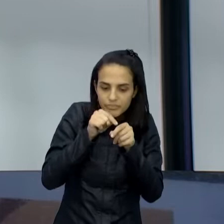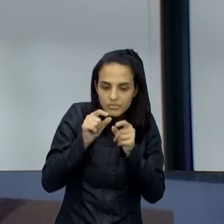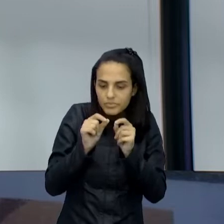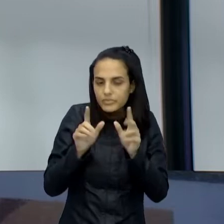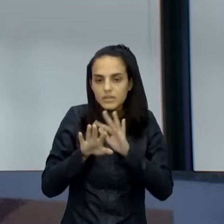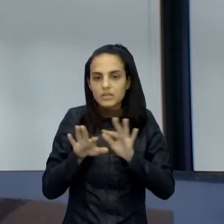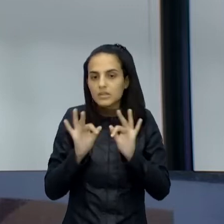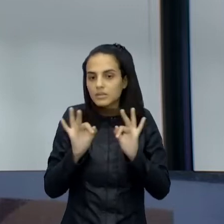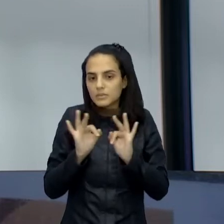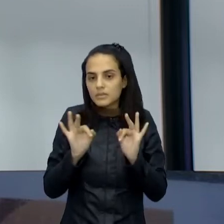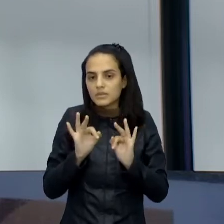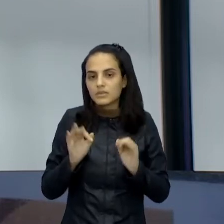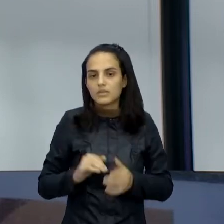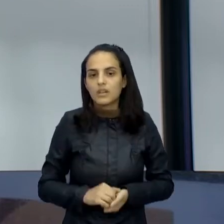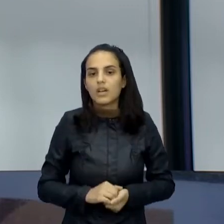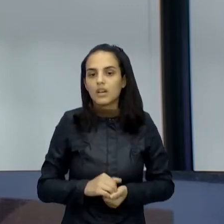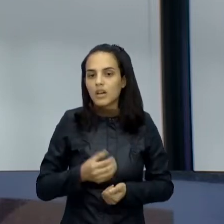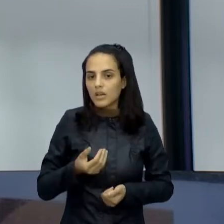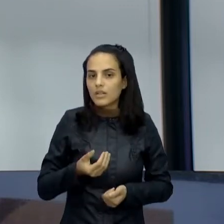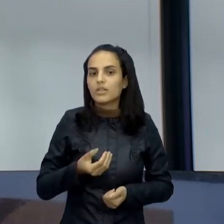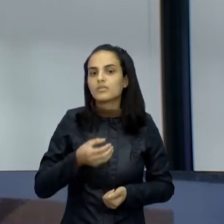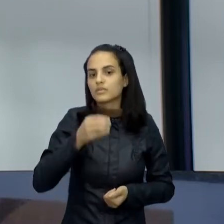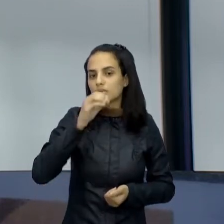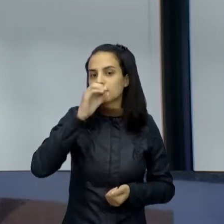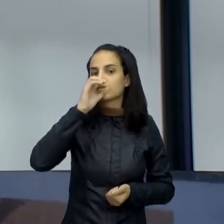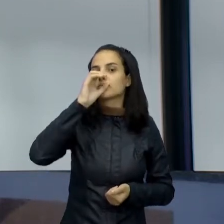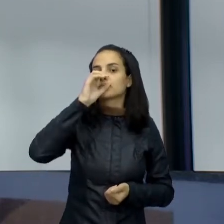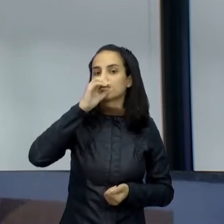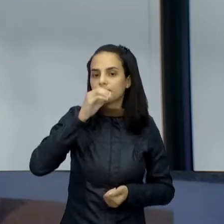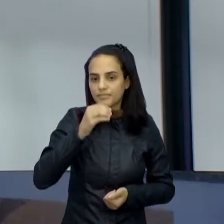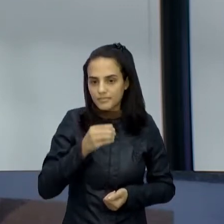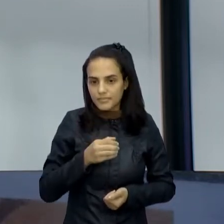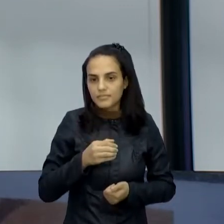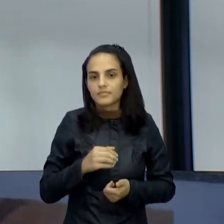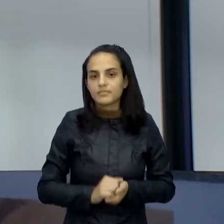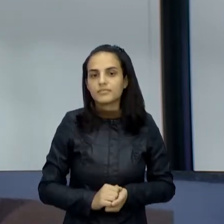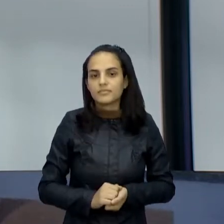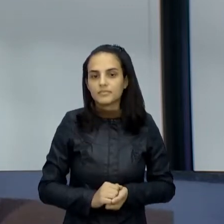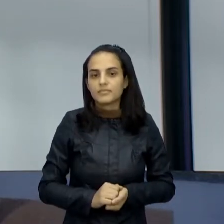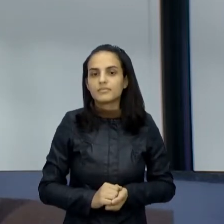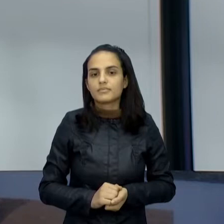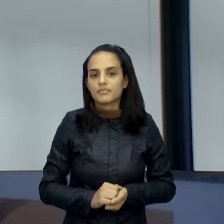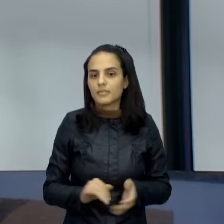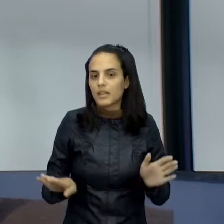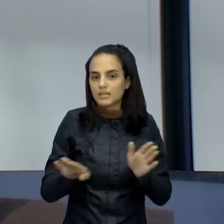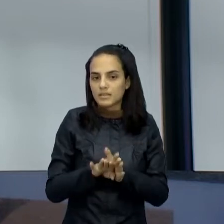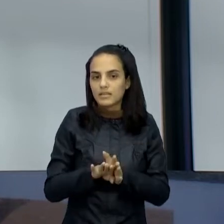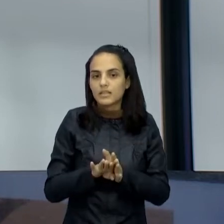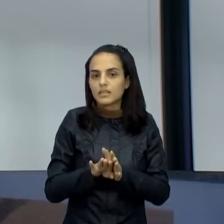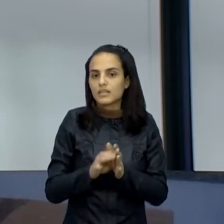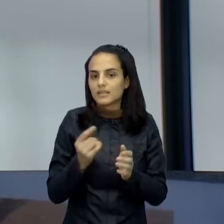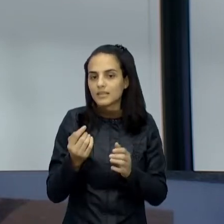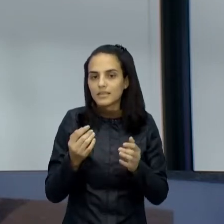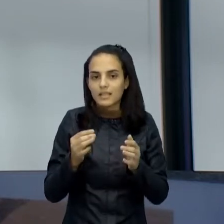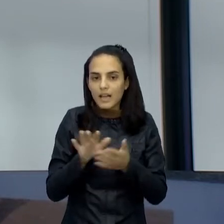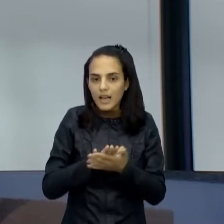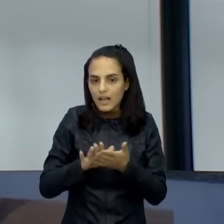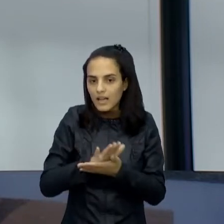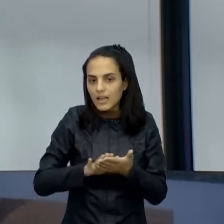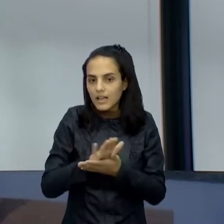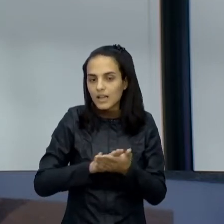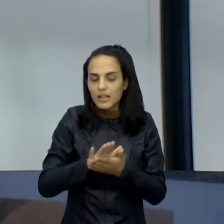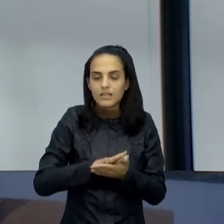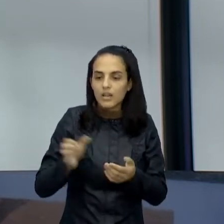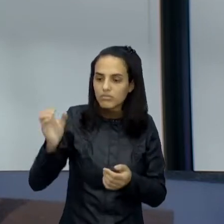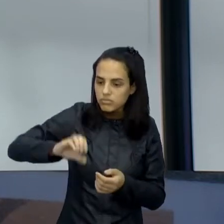furo. E aí eu bebi essa água, essa coca que estava aqui, tá bom? Fui bebendo até ficar vazia. Chacoalhei, deixei